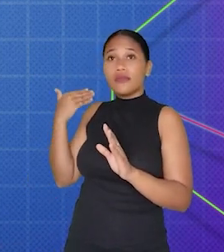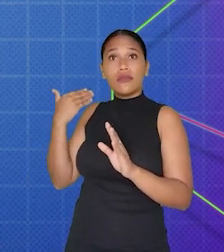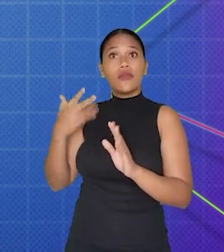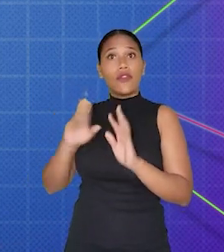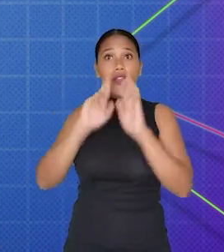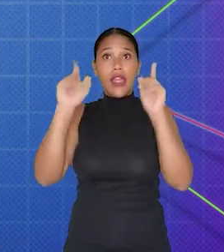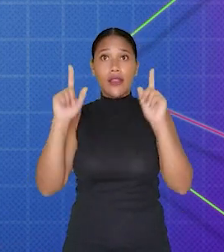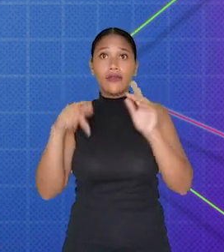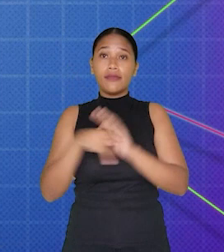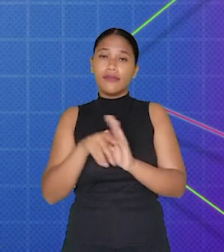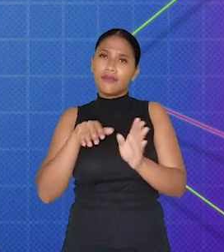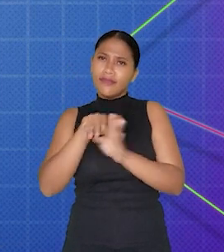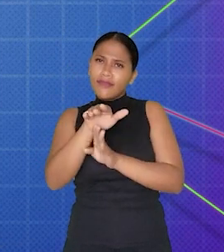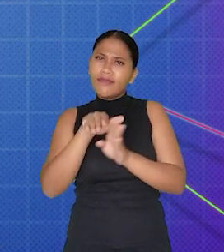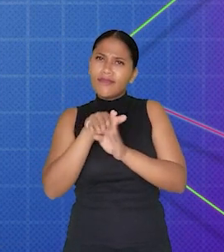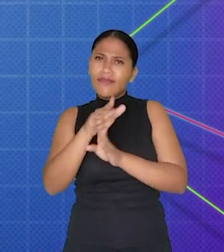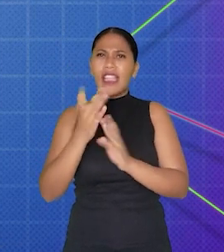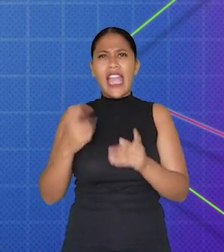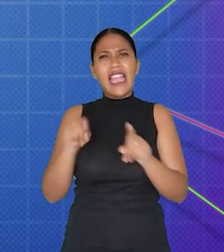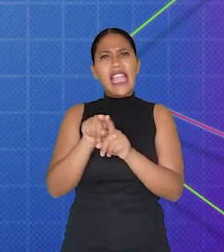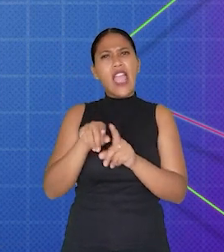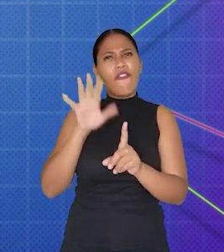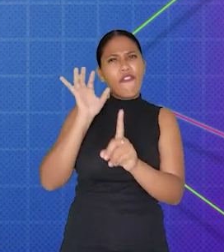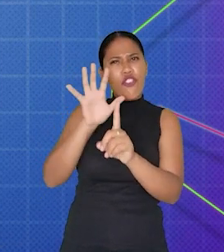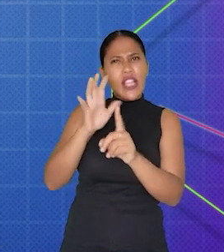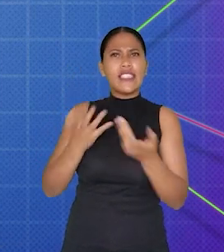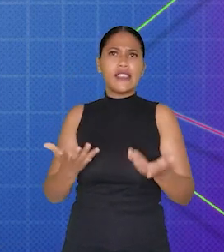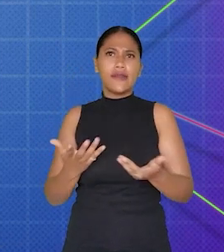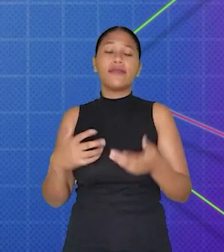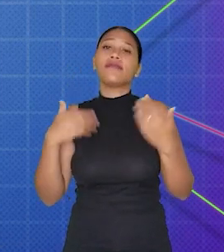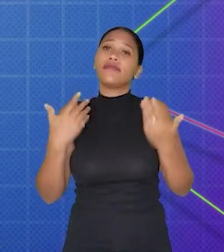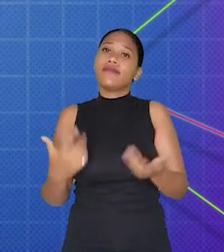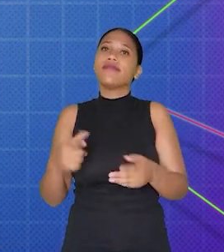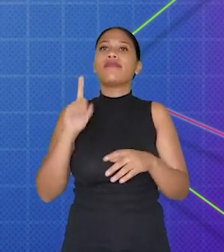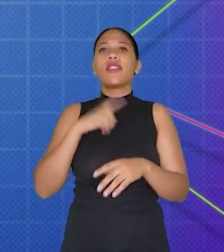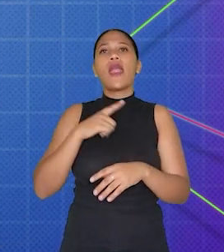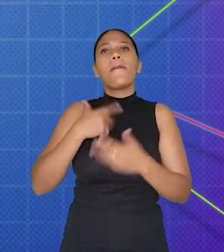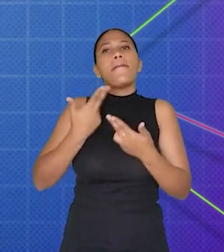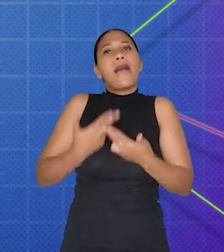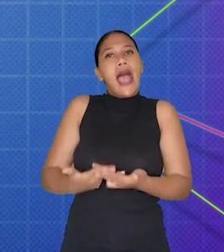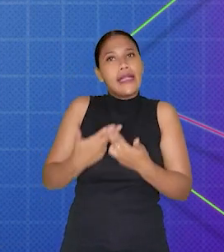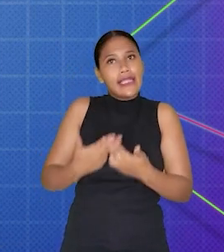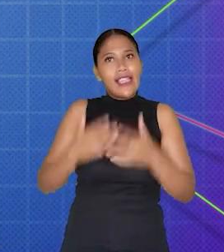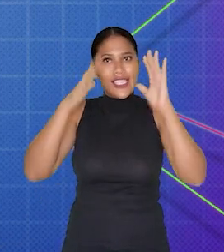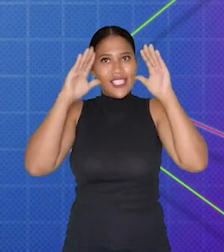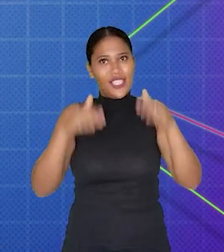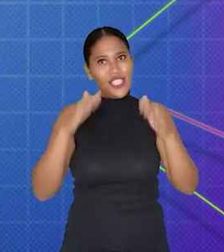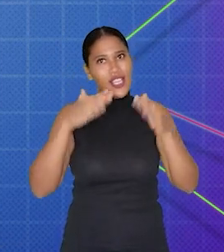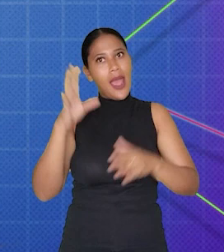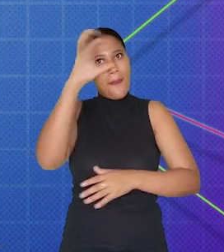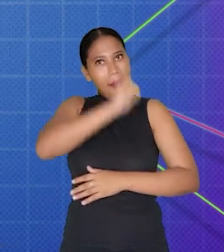anteriores diferentes, o que pode influenciar sua curva de aprendizagem. Portanto, é essencial que o jogador tenha